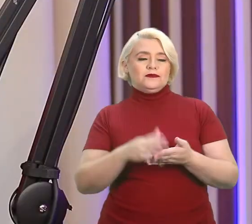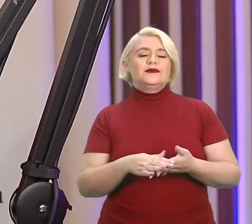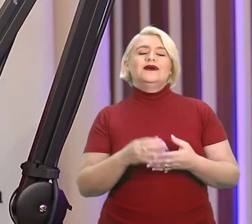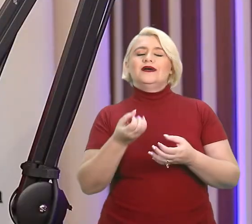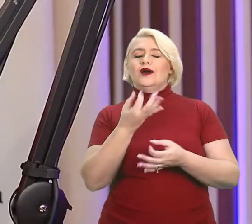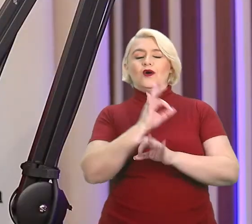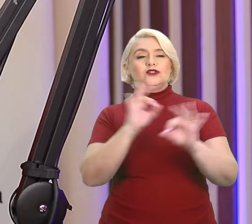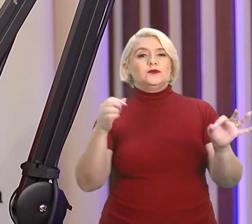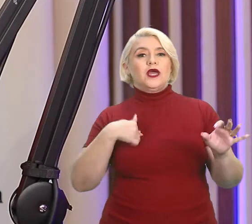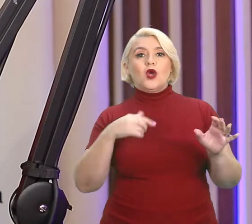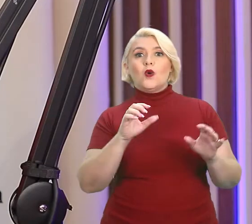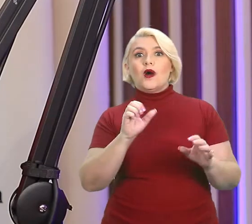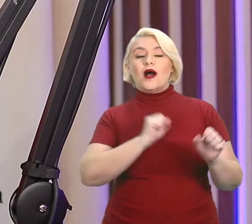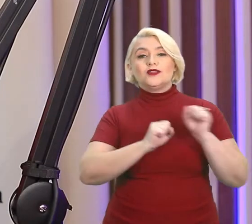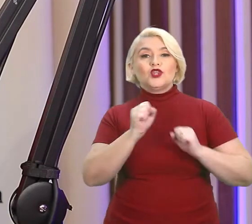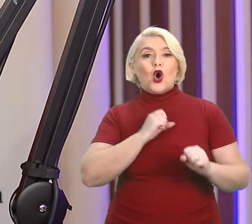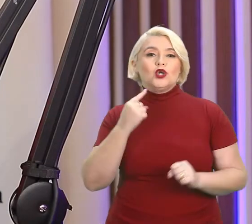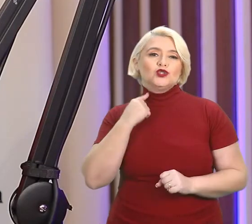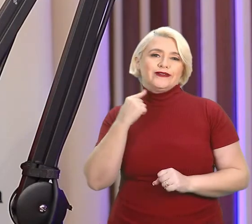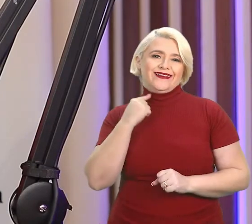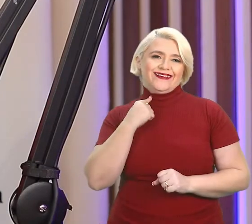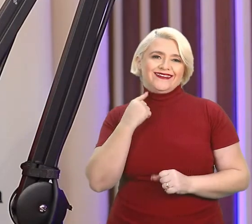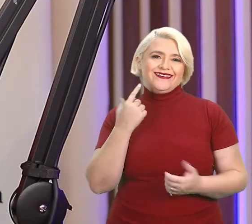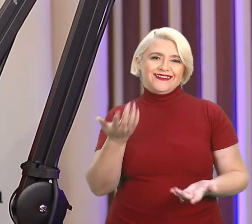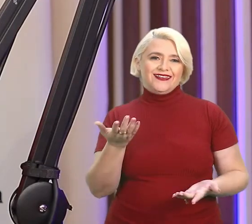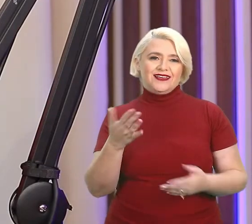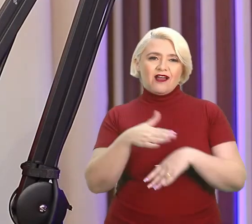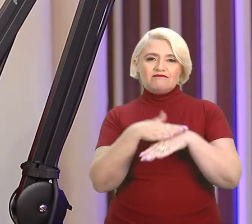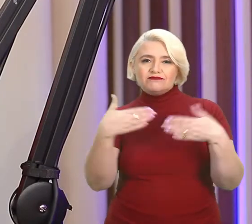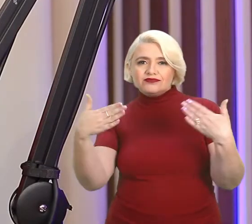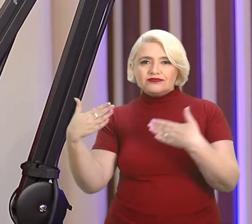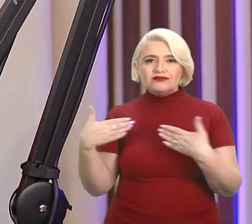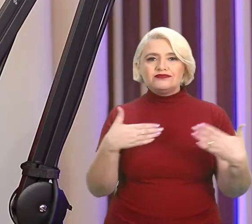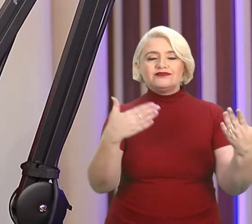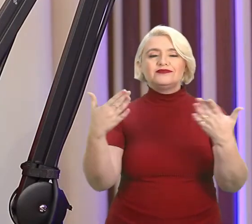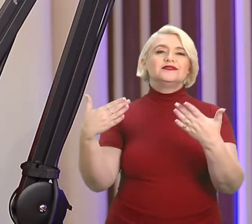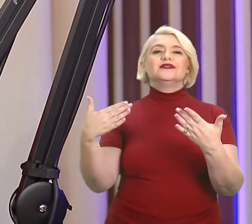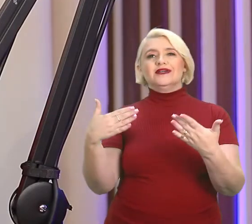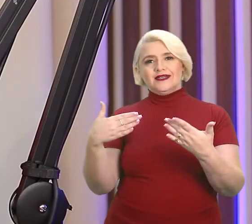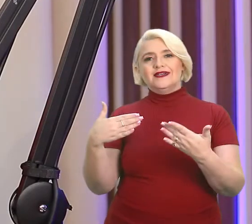bom. Eu adoro sotaques, né, Antônio? Com essa